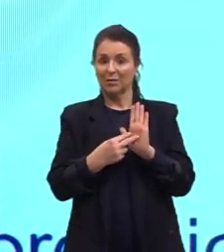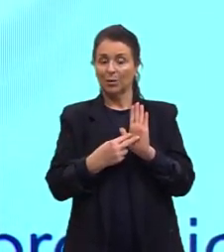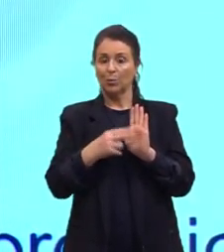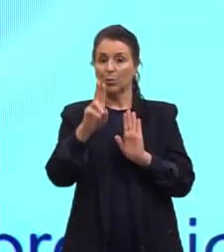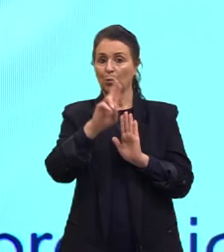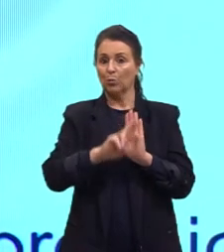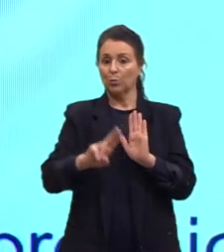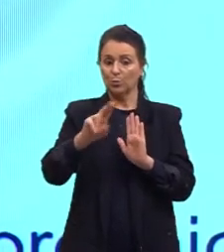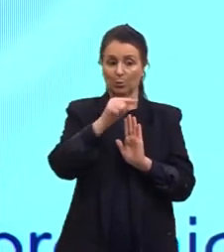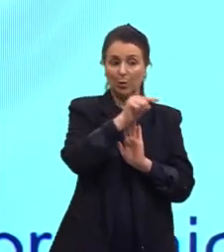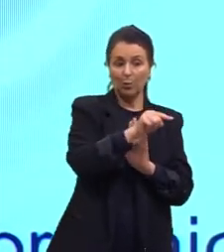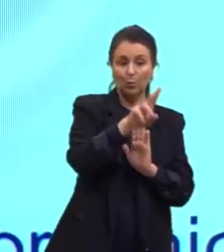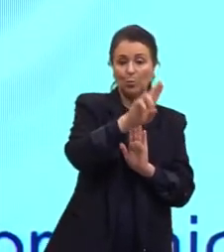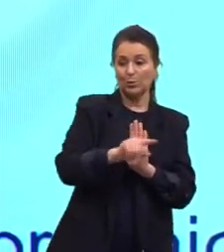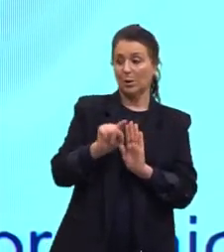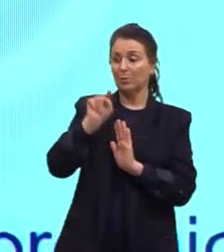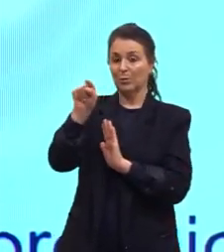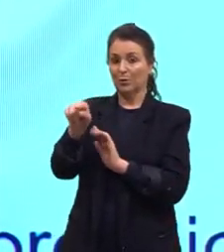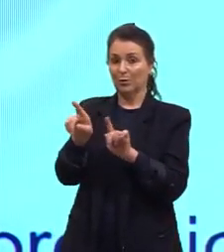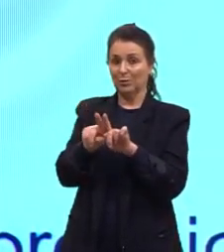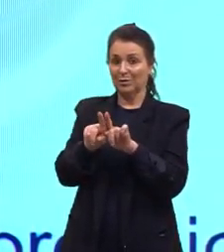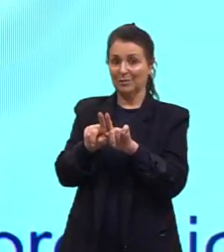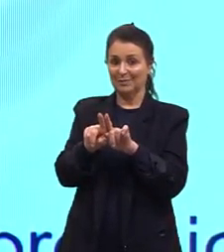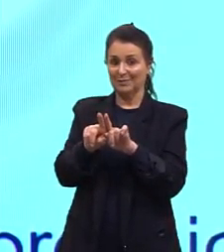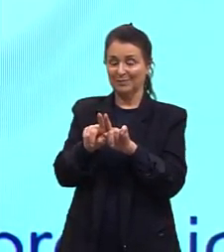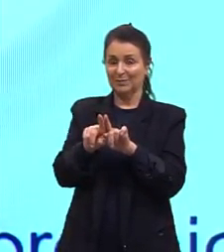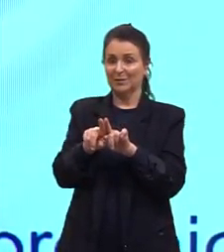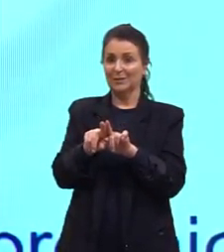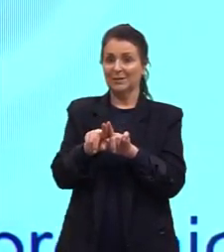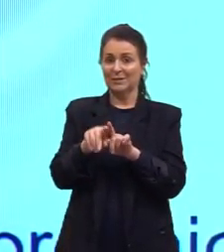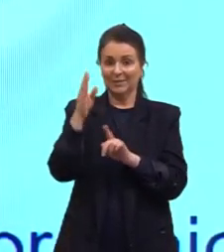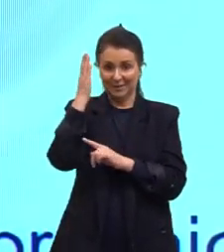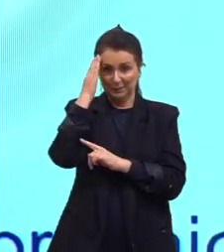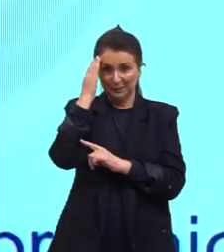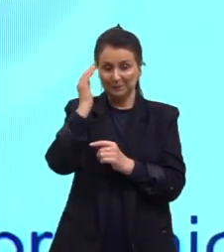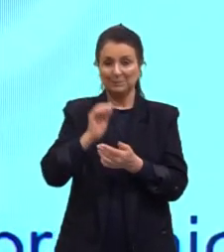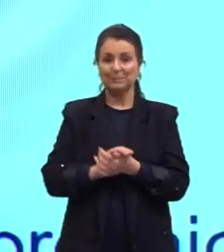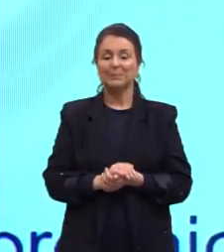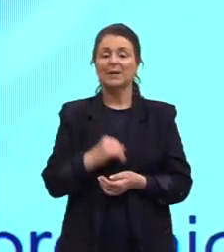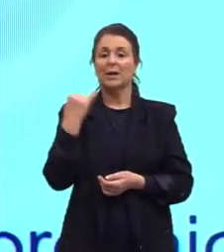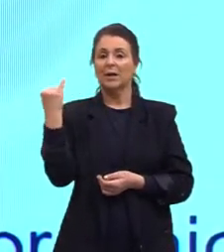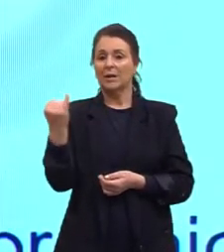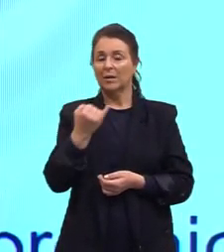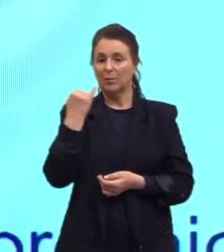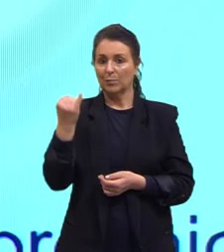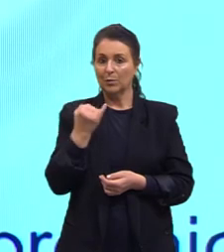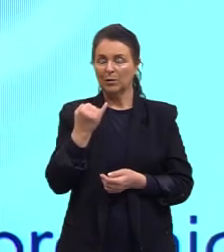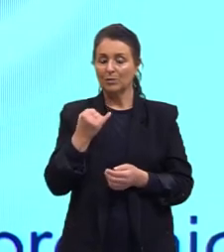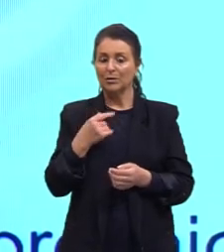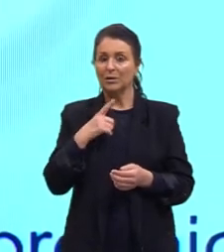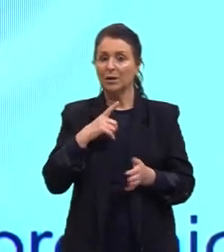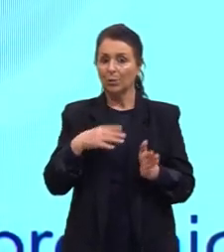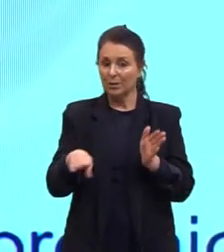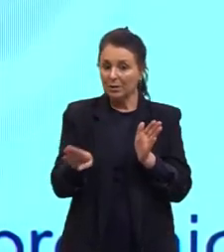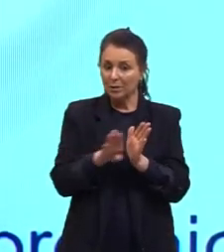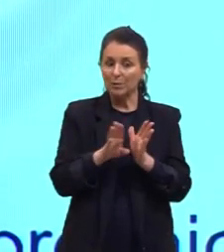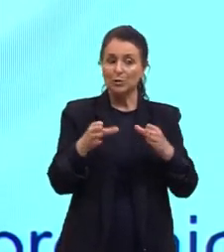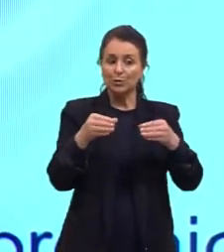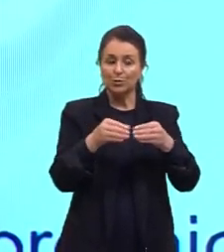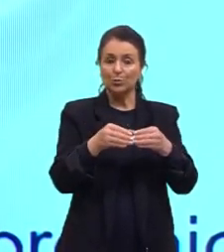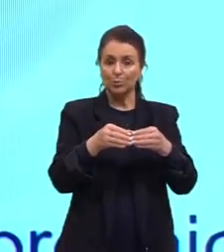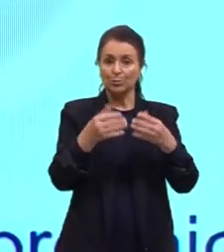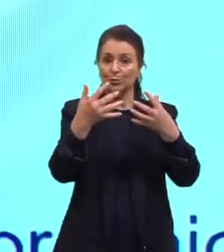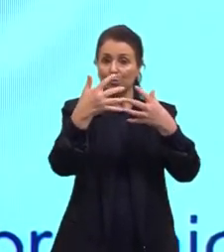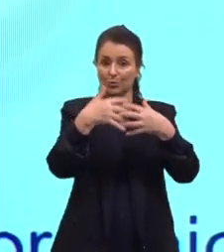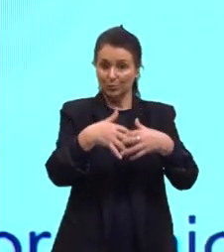para uma não uso para o outro né que você usei para esse eu não posso usar para esse aqui então é importante a gente delimitar os grupos funcionais